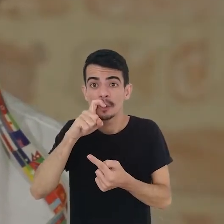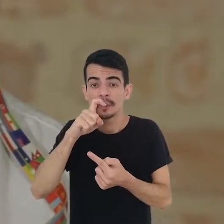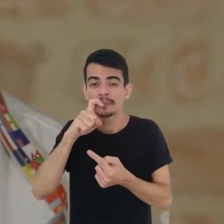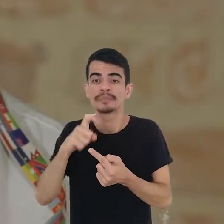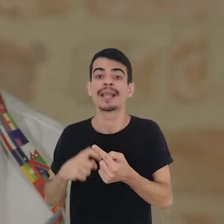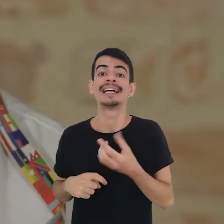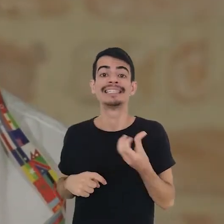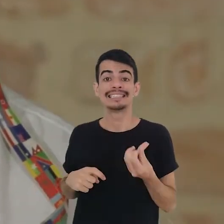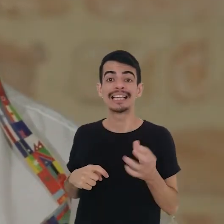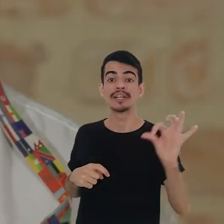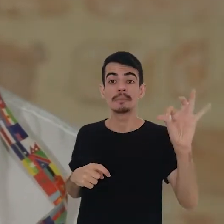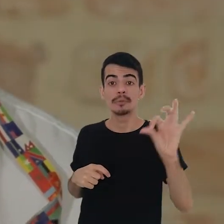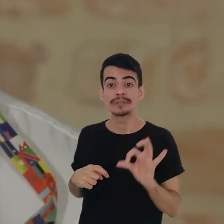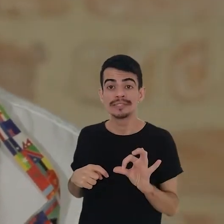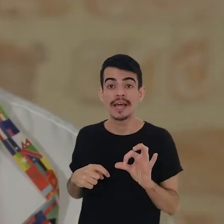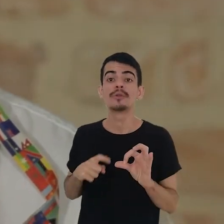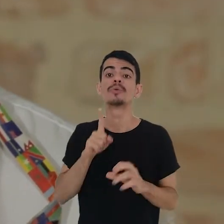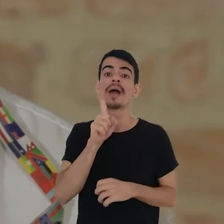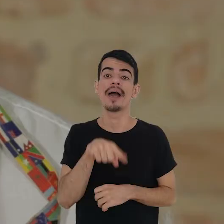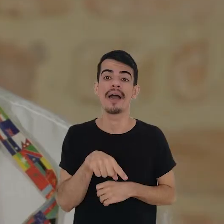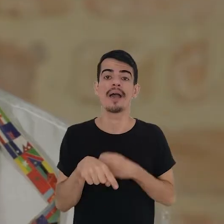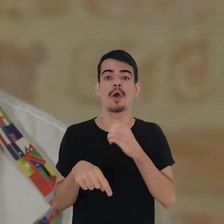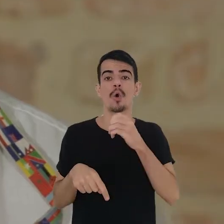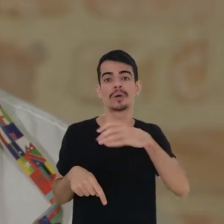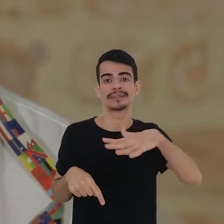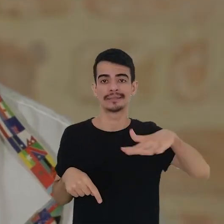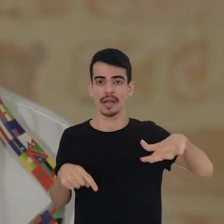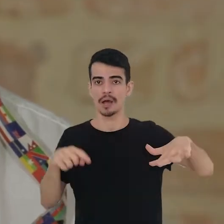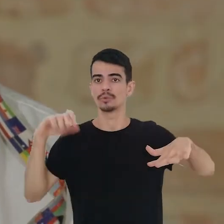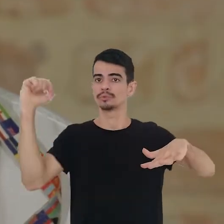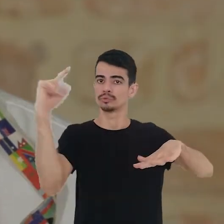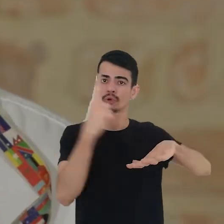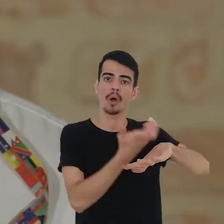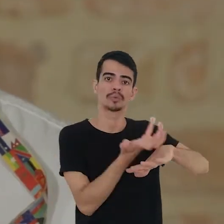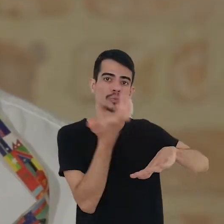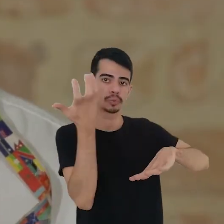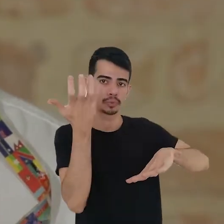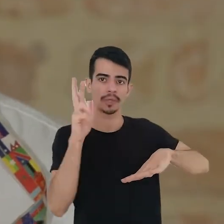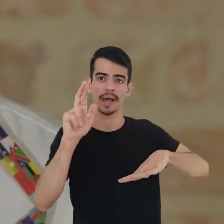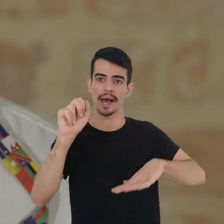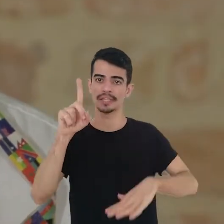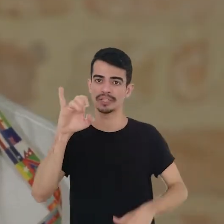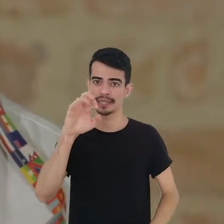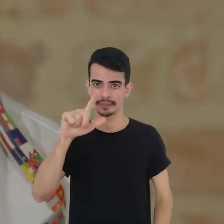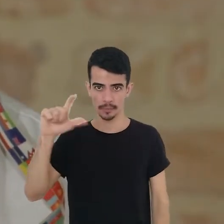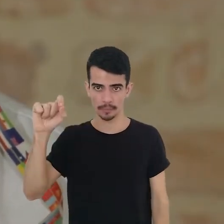pelos oceanos. Então, quando você tem uma grande variação da quantidade de massa de